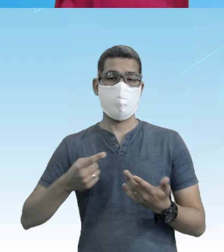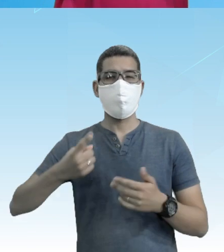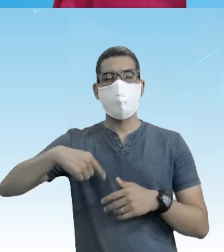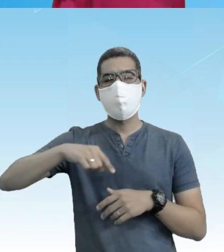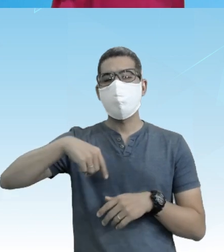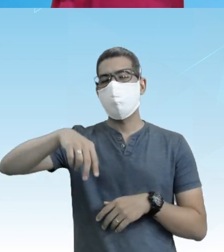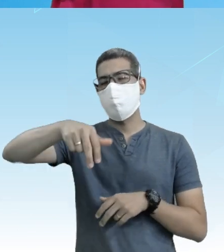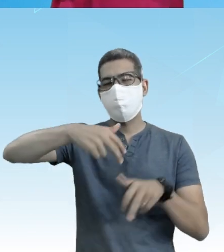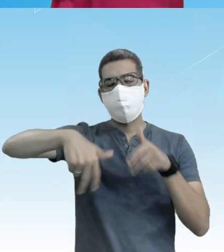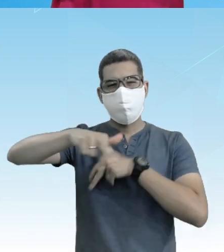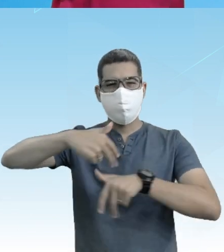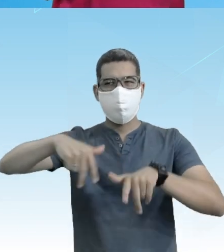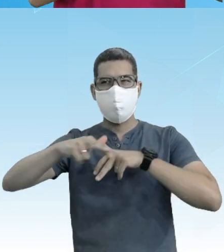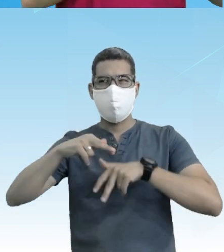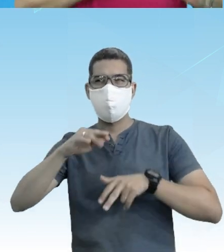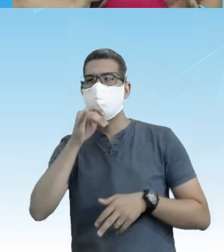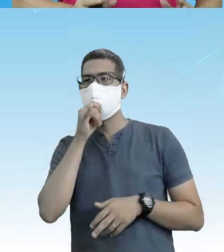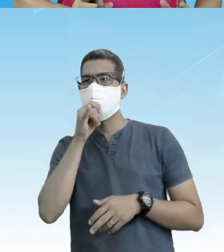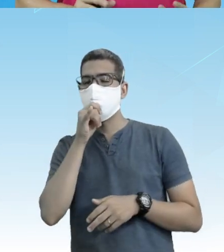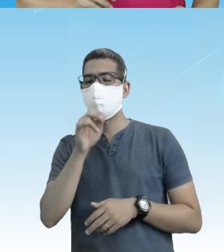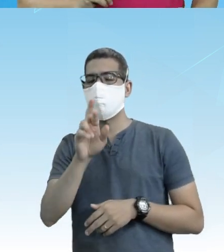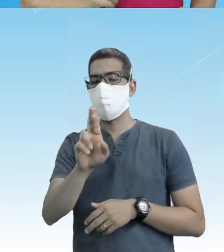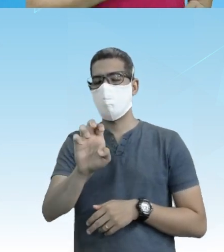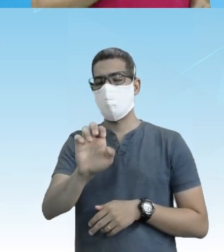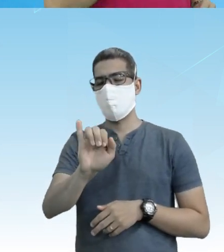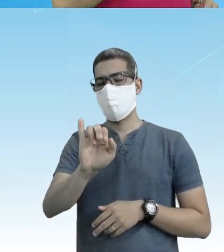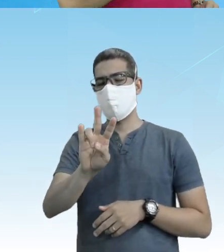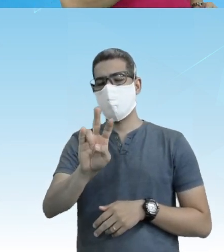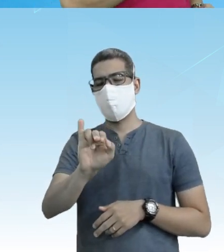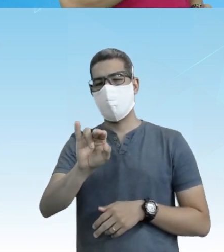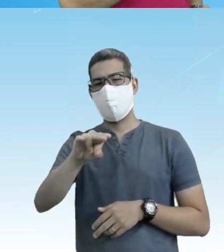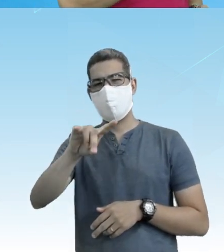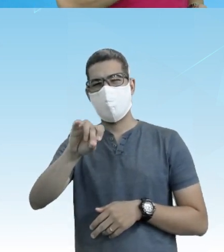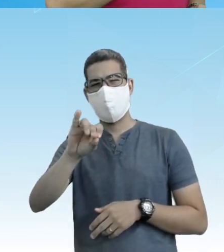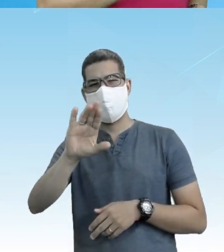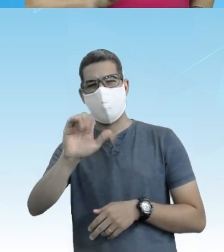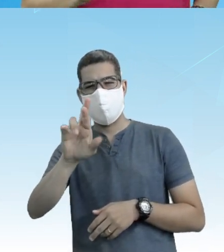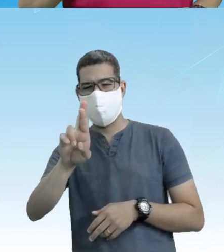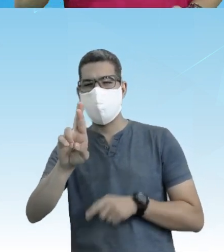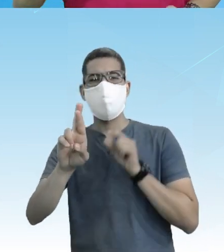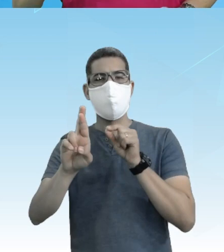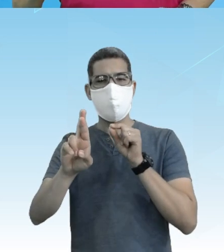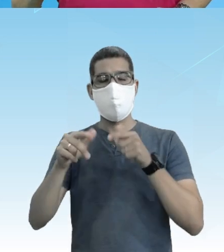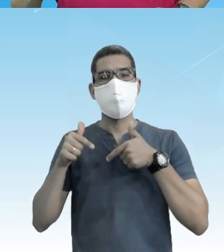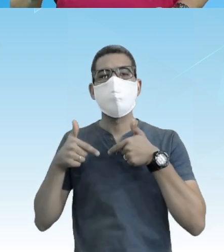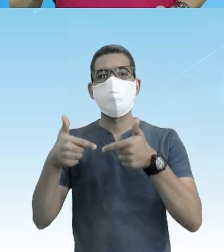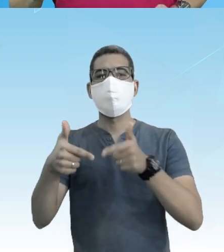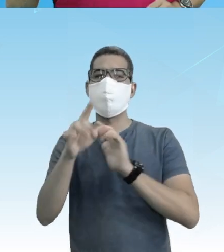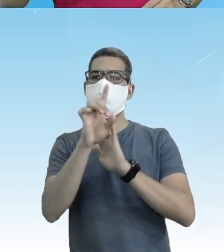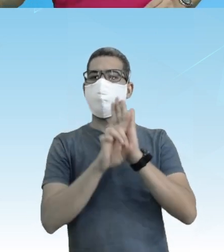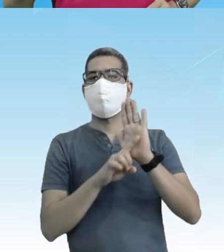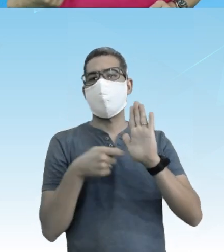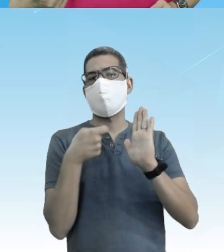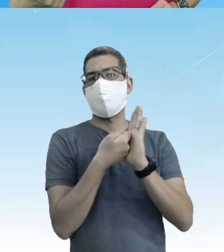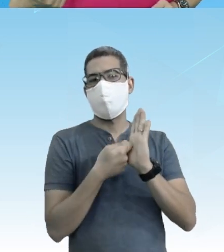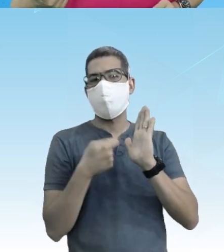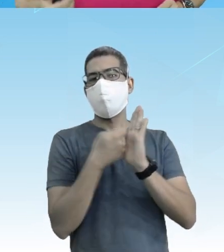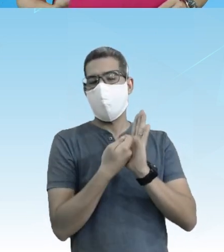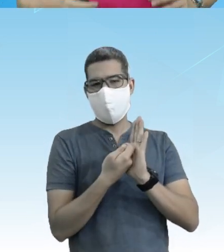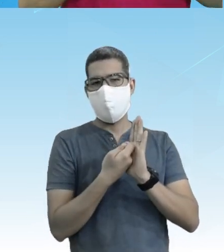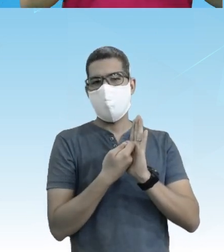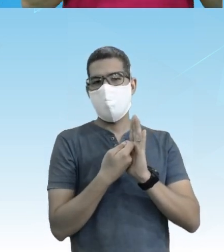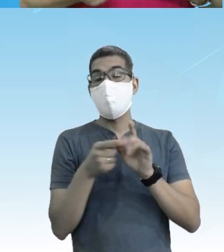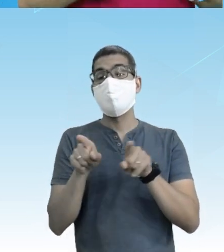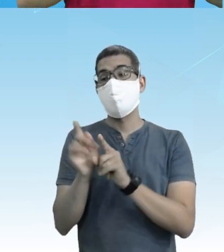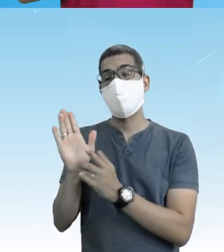só, reivindicatório, o próprio nome já diz, reivindicar um direito propositivo que pretende algo.